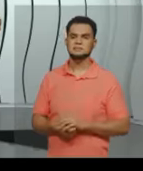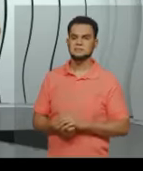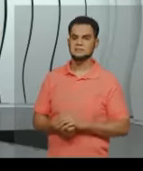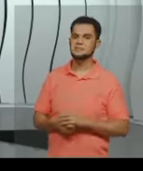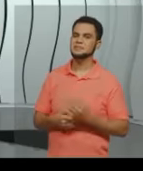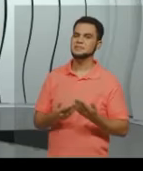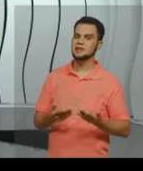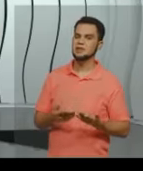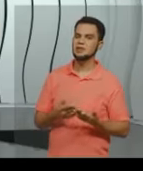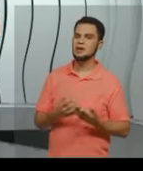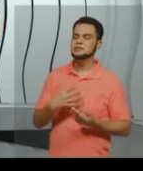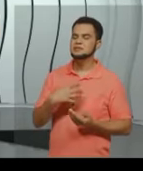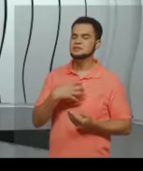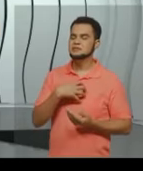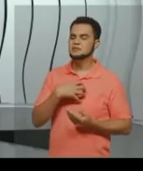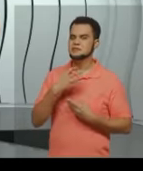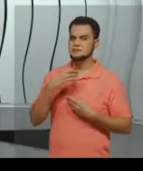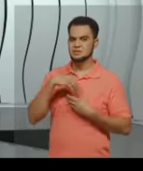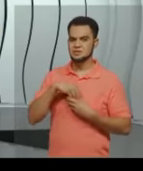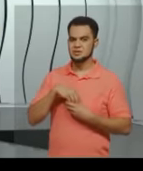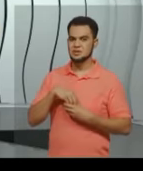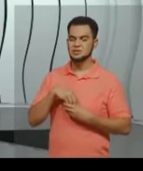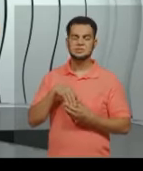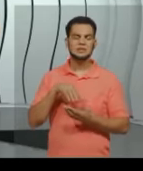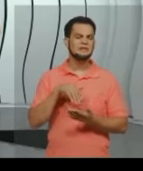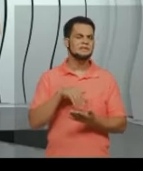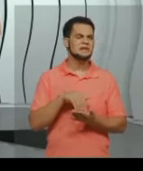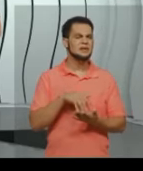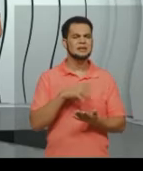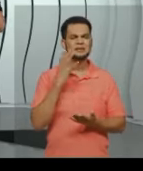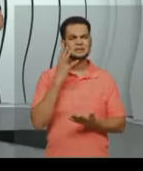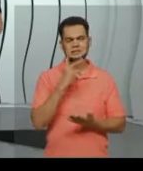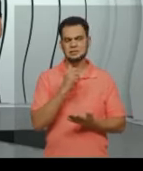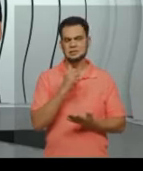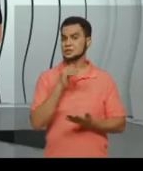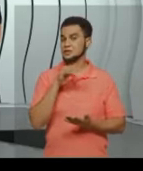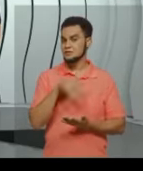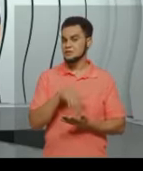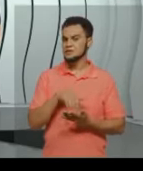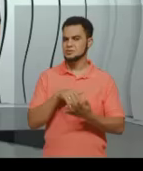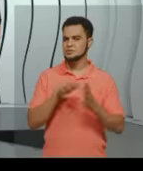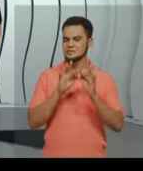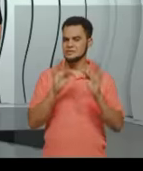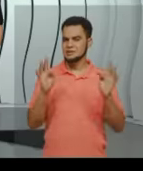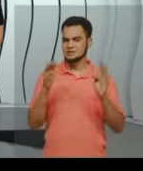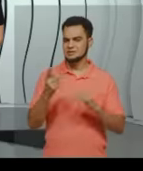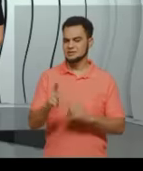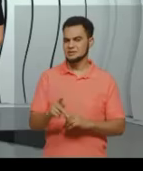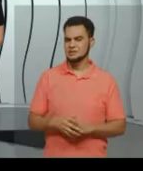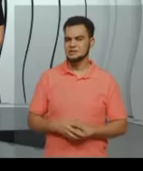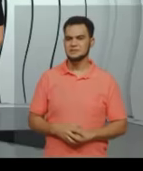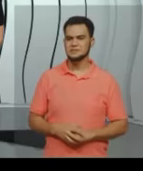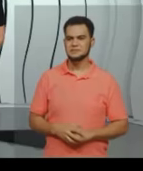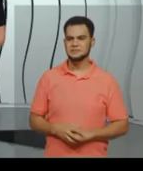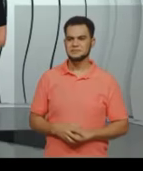ouvir a voz interior. Muito bonito esse final. Então eu finalizo com essa frase dele. And